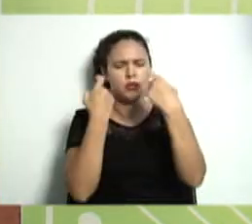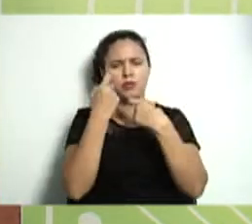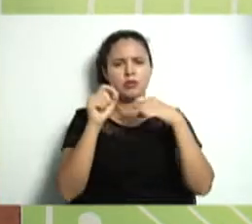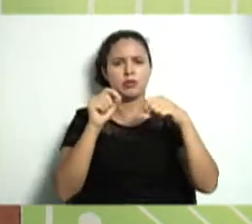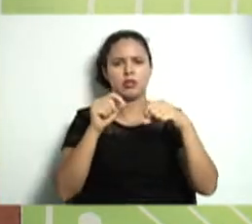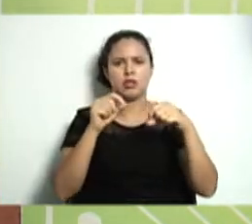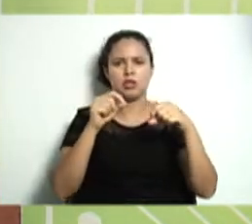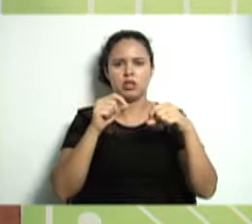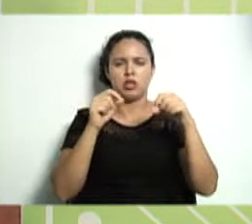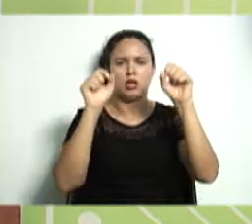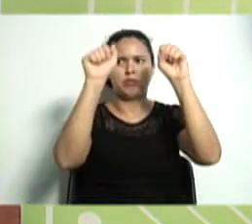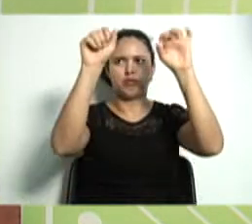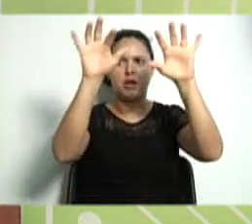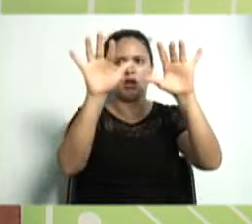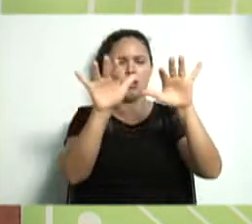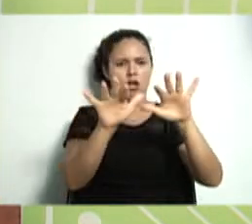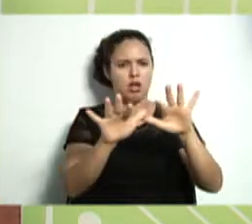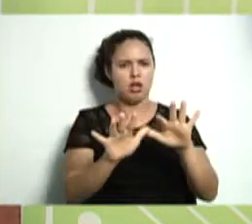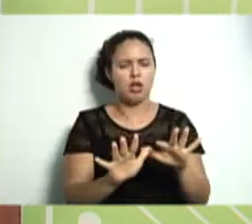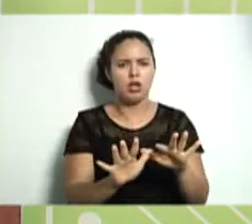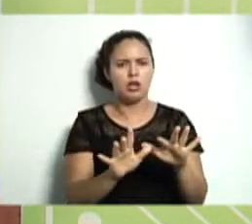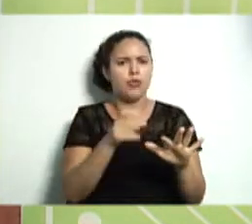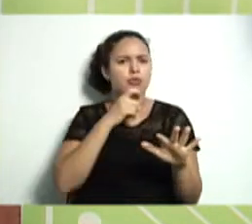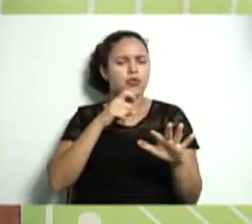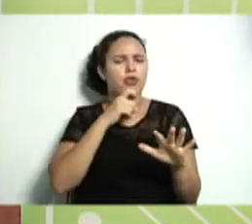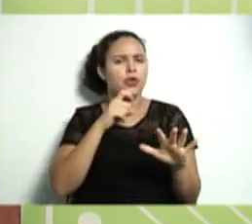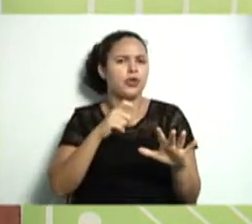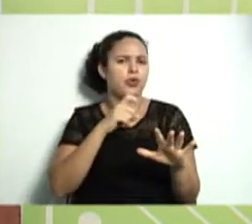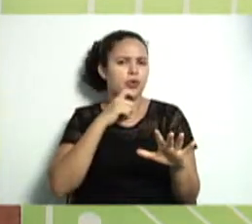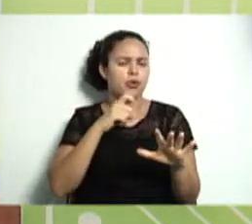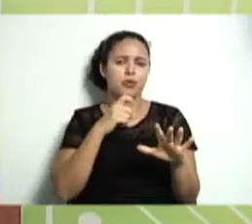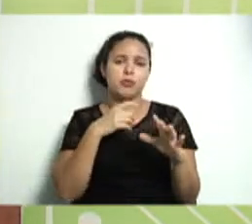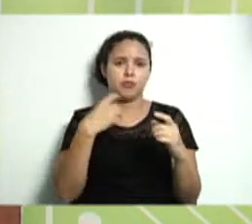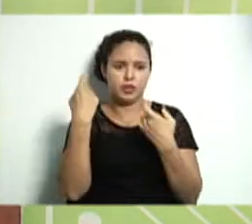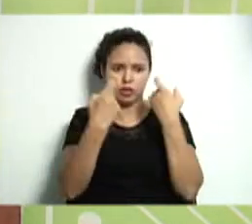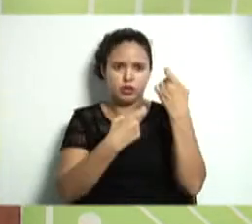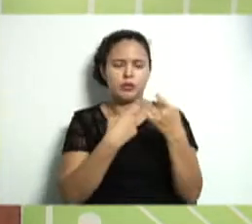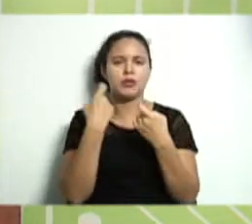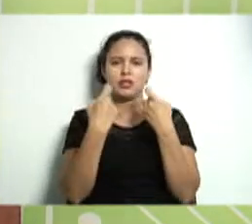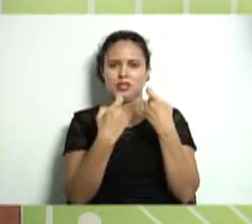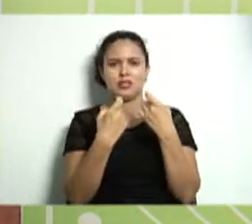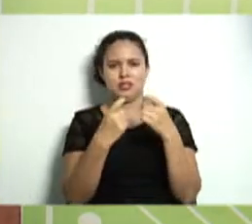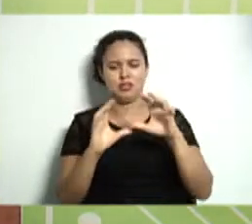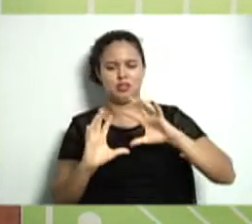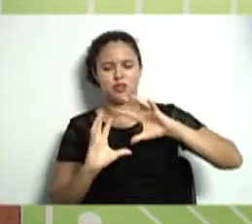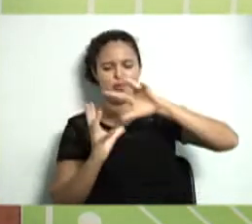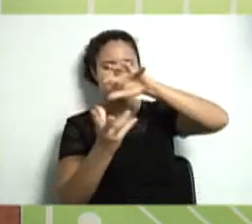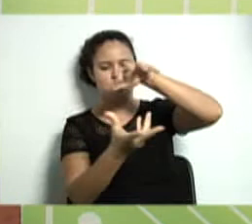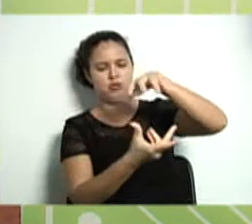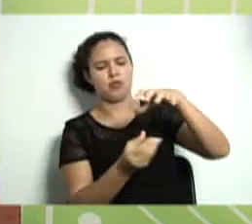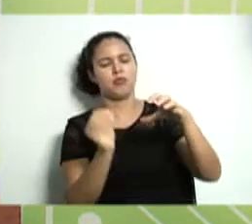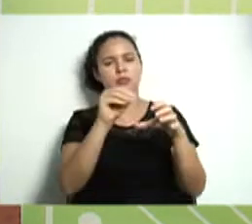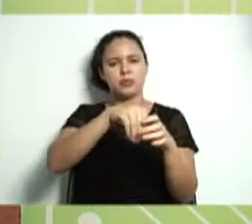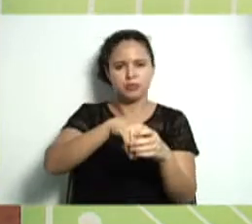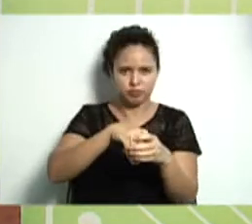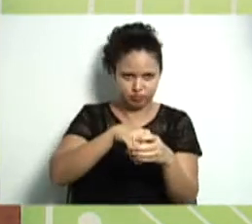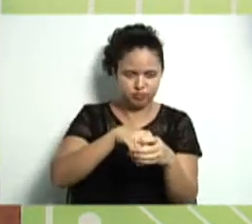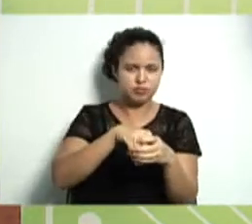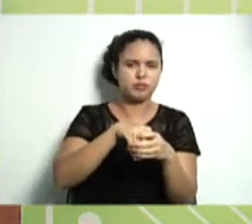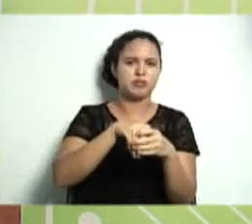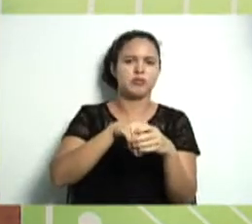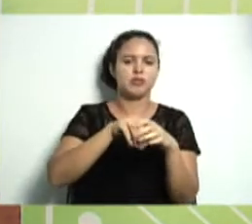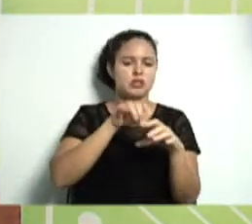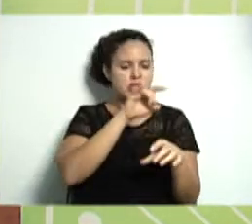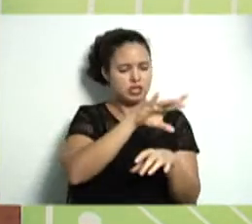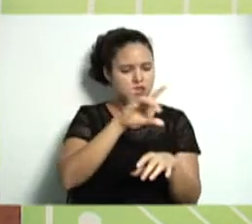morrer congelado. São necessidades diferentes, que exigem uma organização diferente,